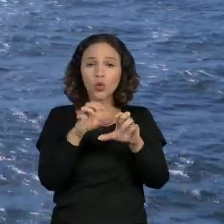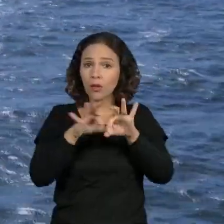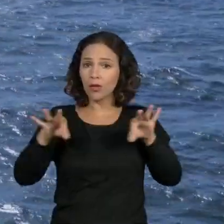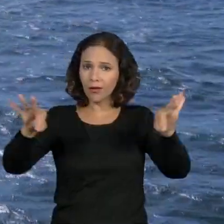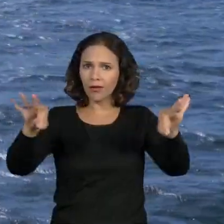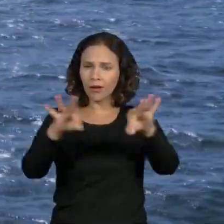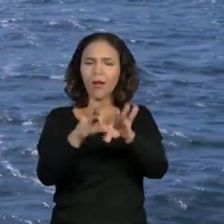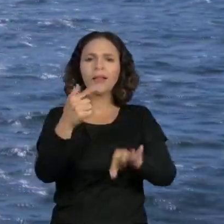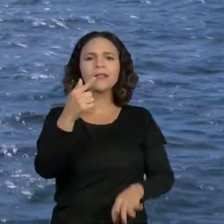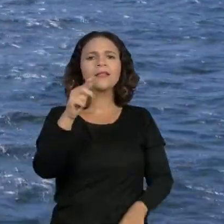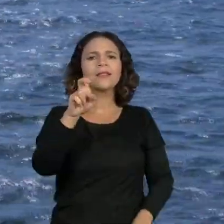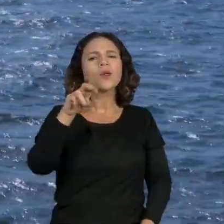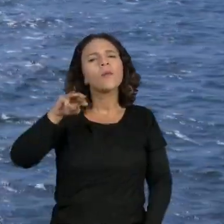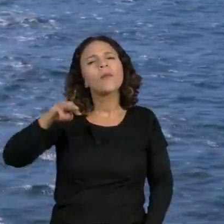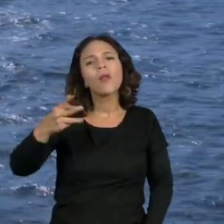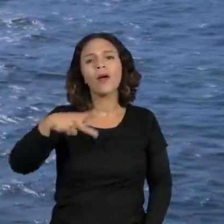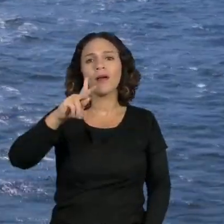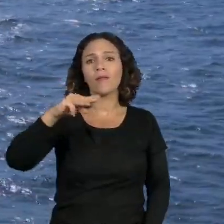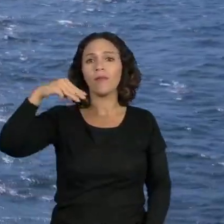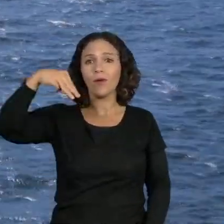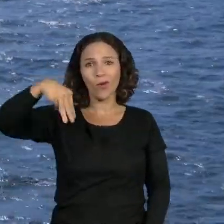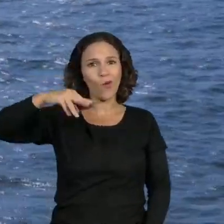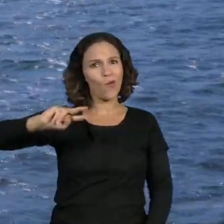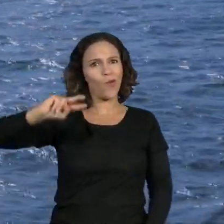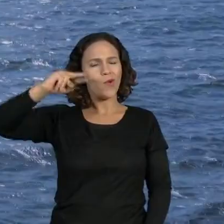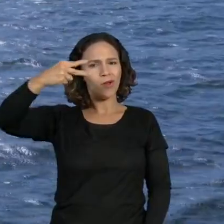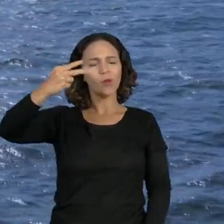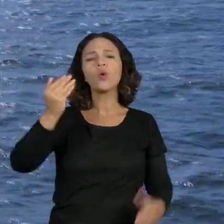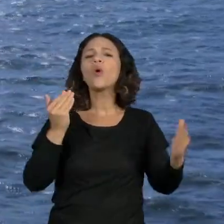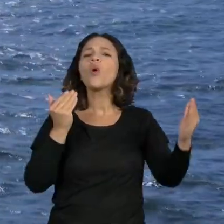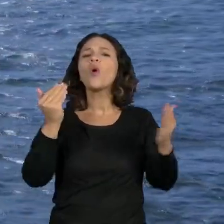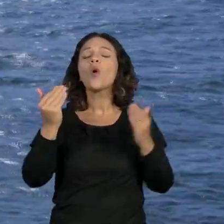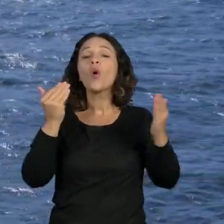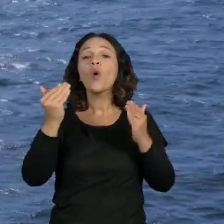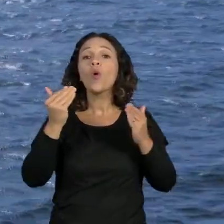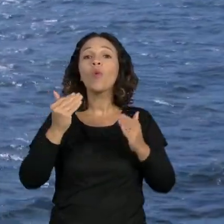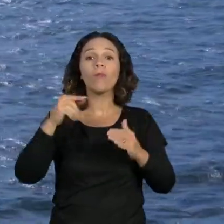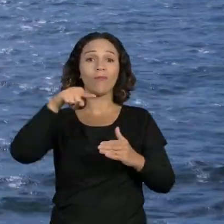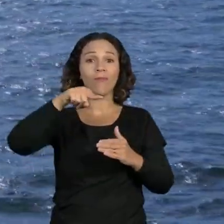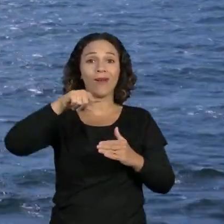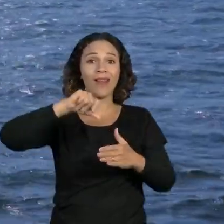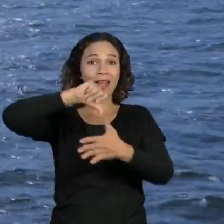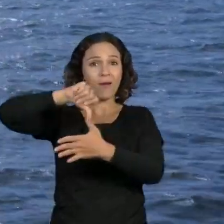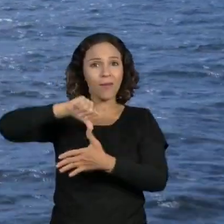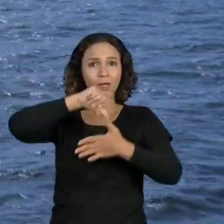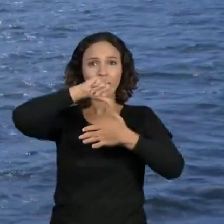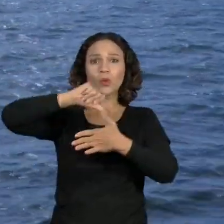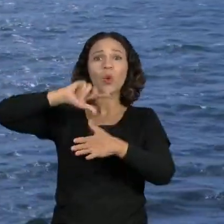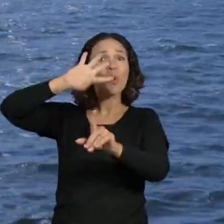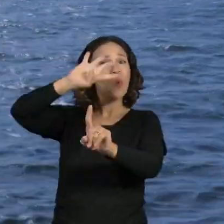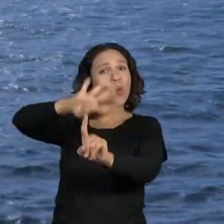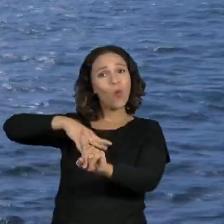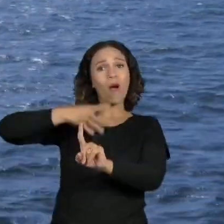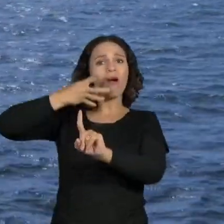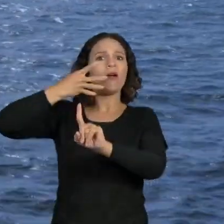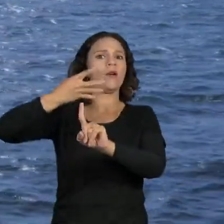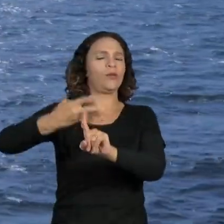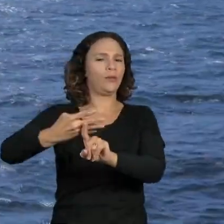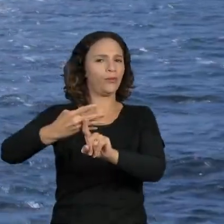milhões de quilômetros quadrados, equivalente a 4 vezes o tamanho da América do Sul.